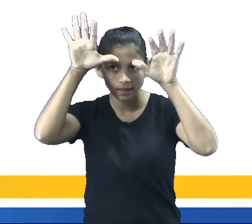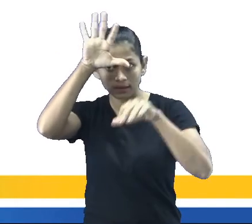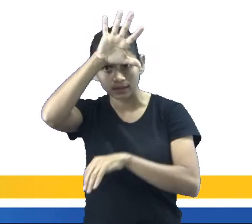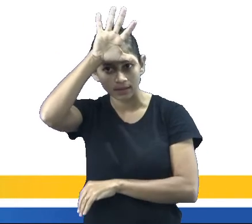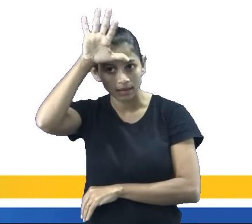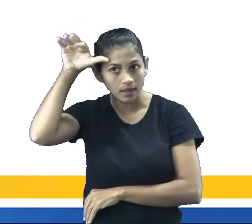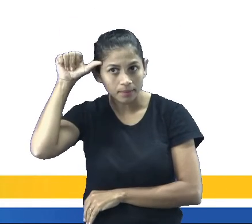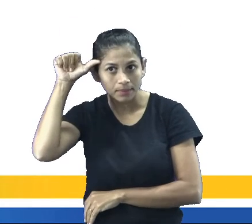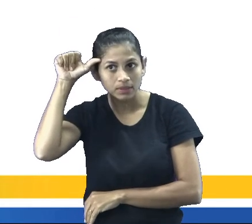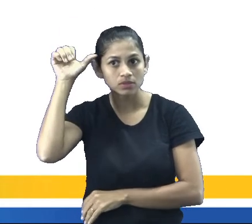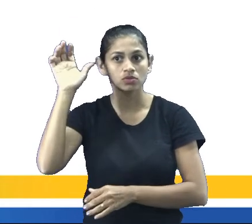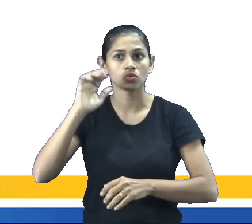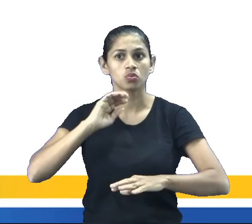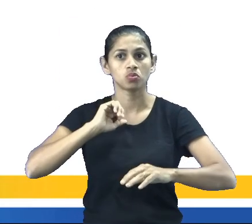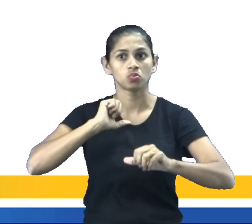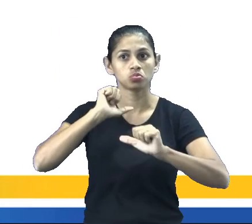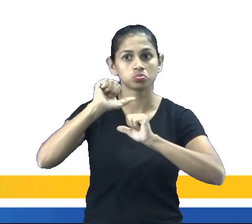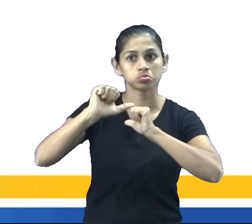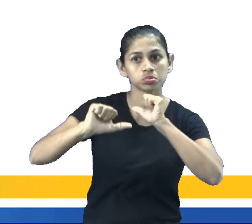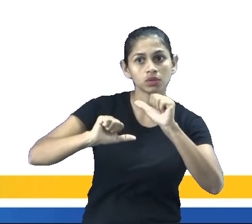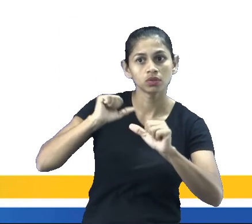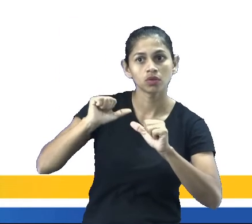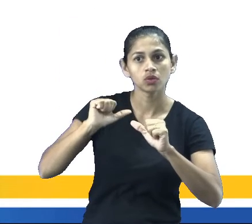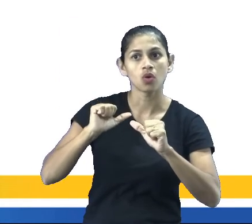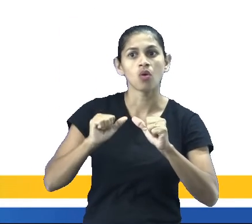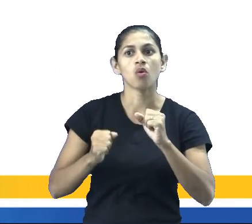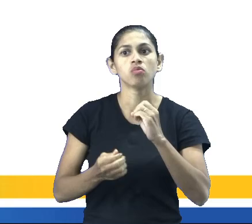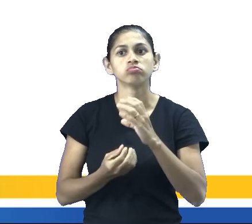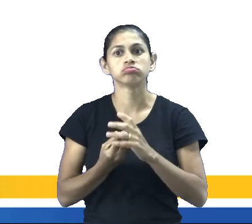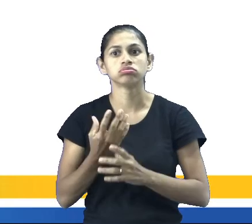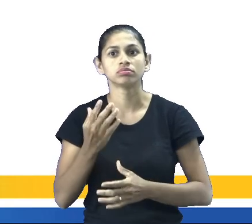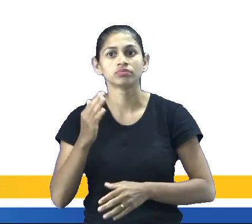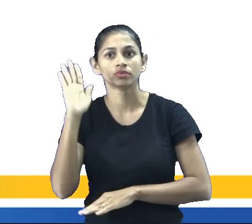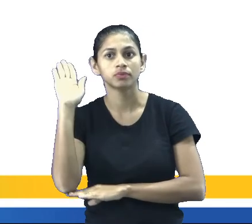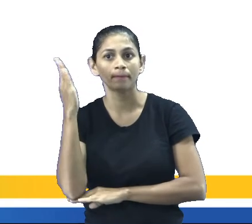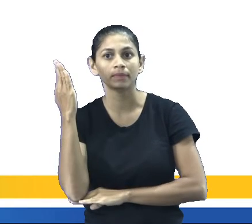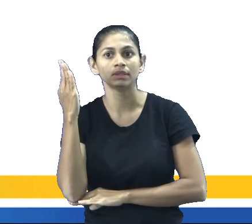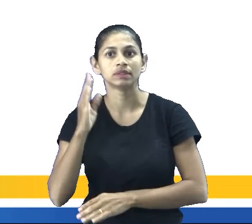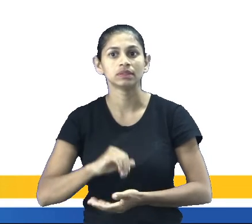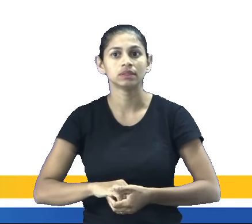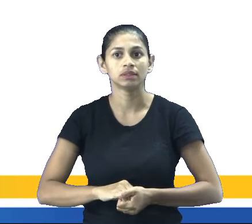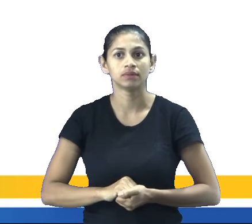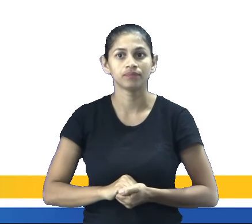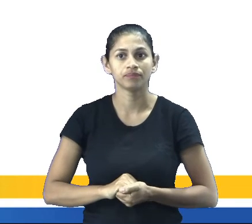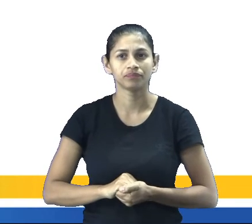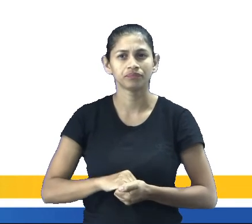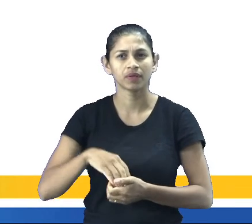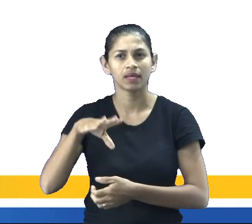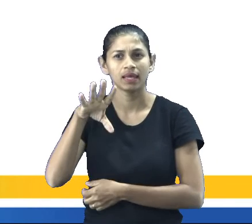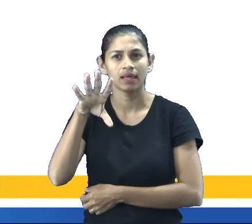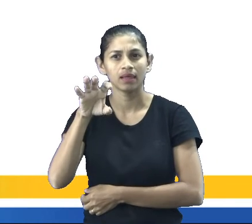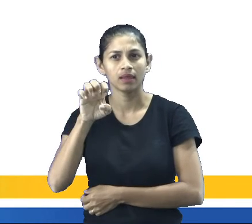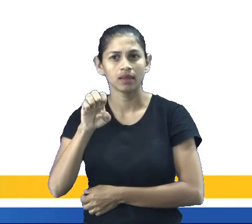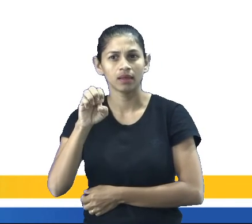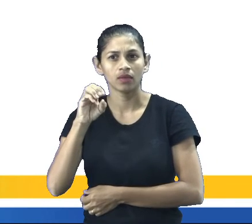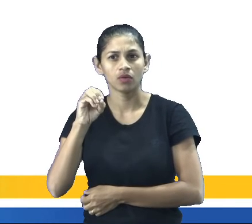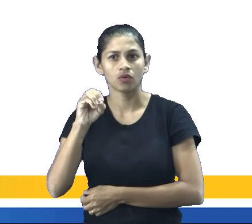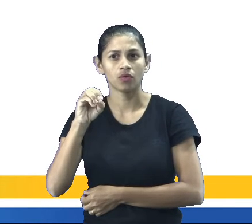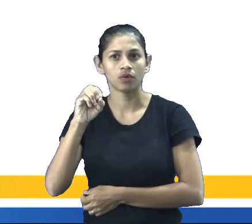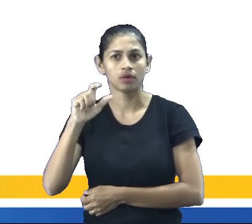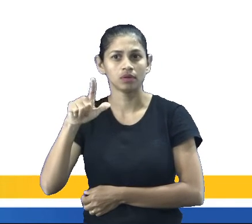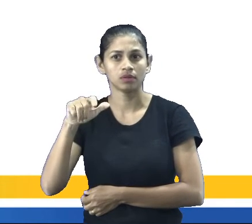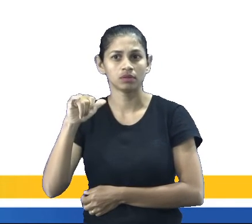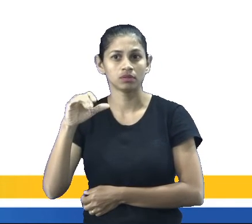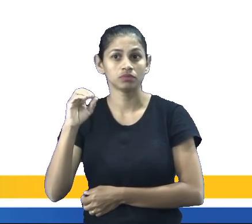B, eólica, né, devido à existência de ventos de monção que sopram constantemente do Atlântico Norte sobre a parte